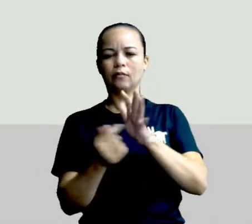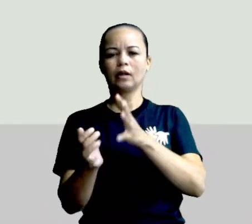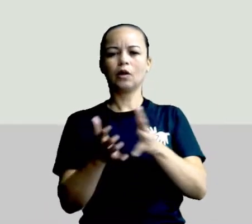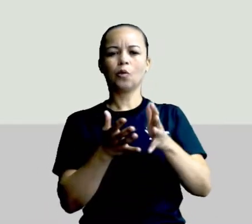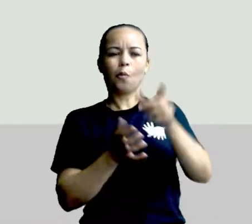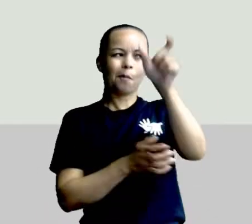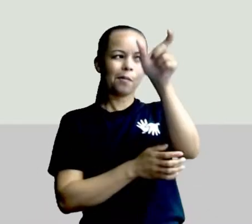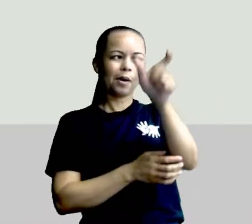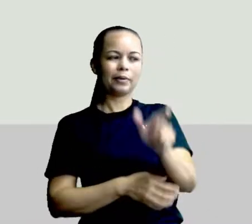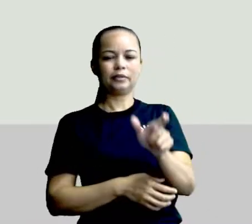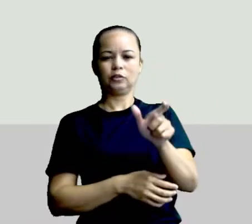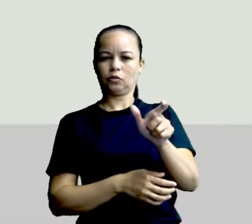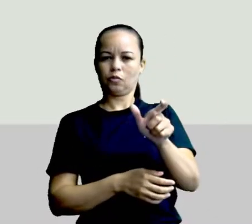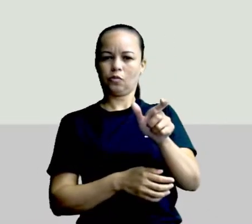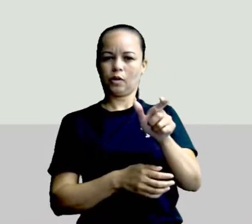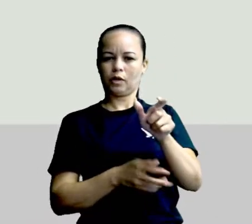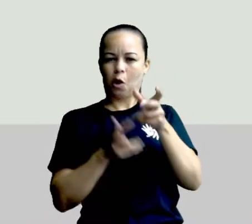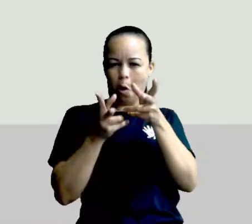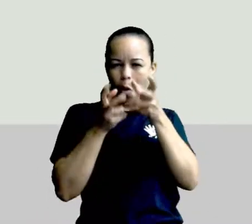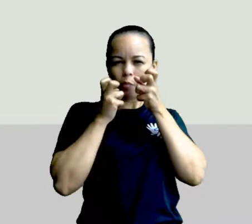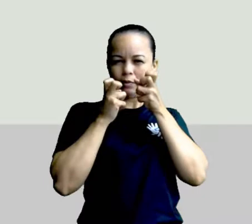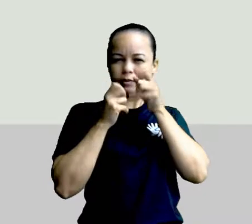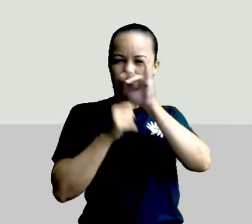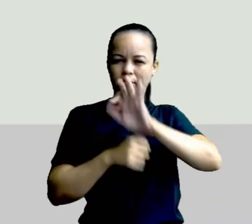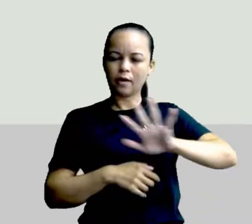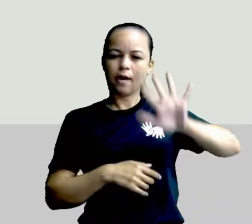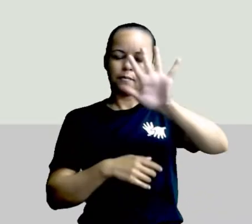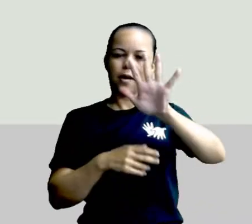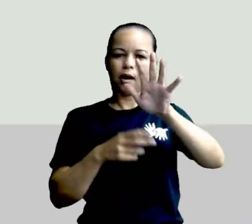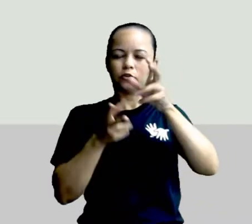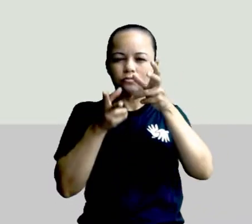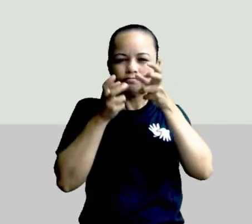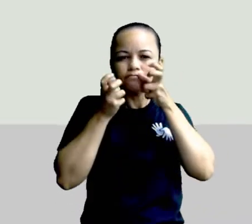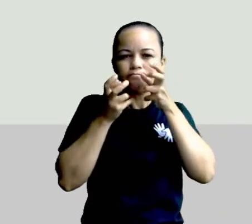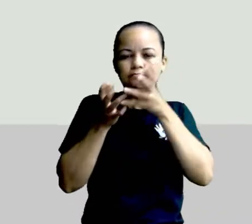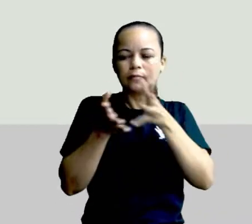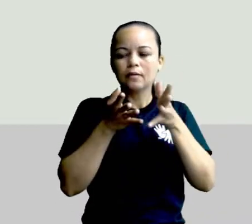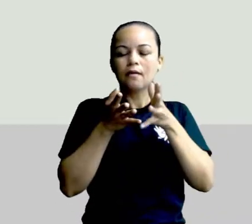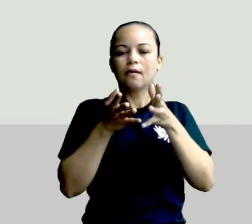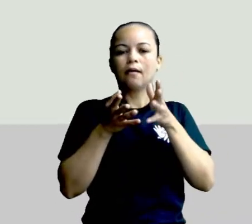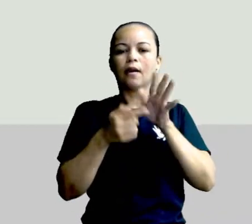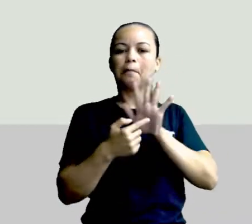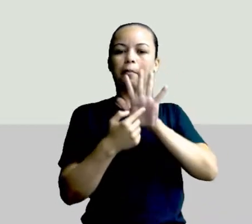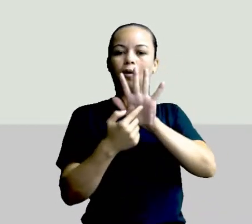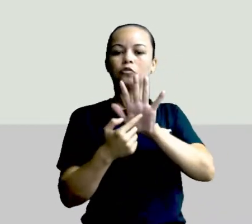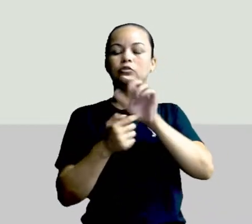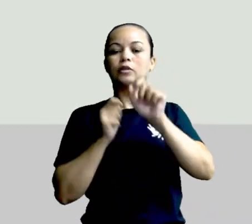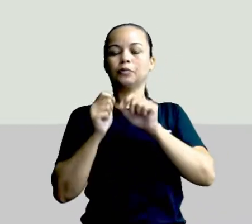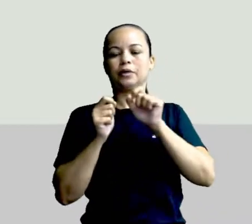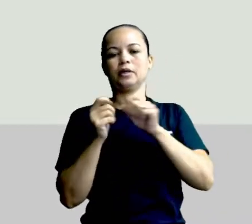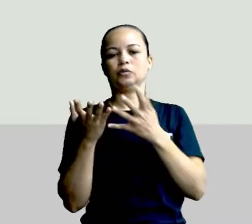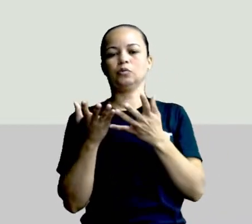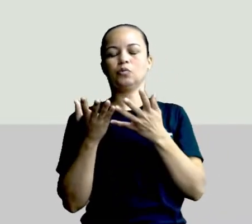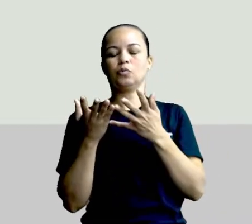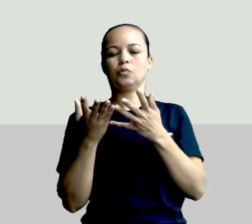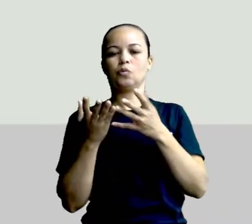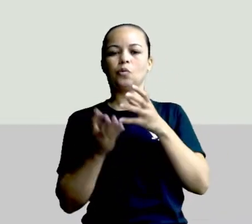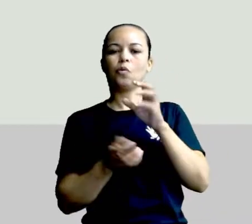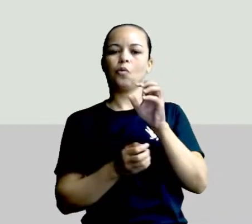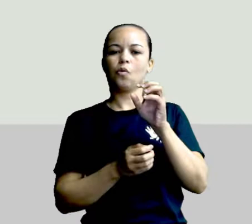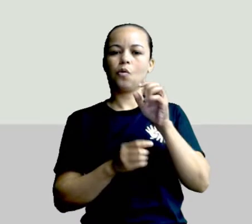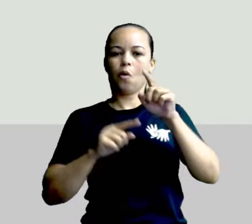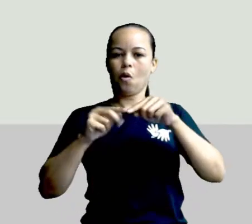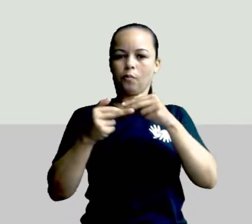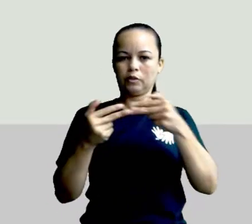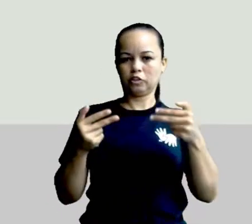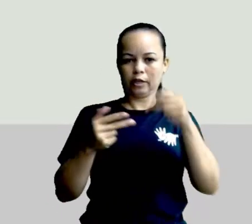uma pessoa quando observa uma imagem, tá bom? Essa imagem, ela vem do objeto para a